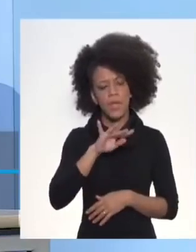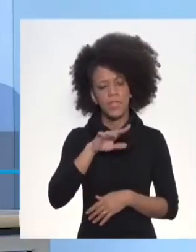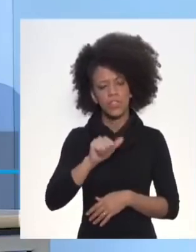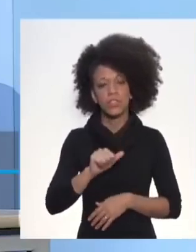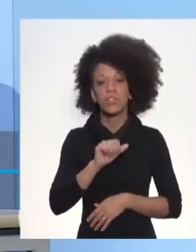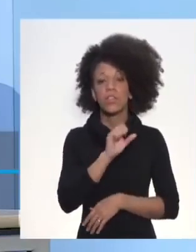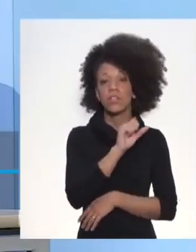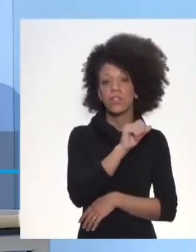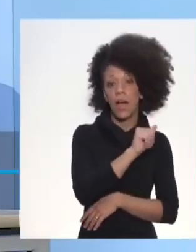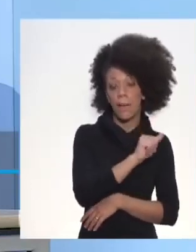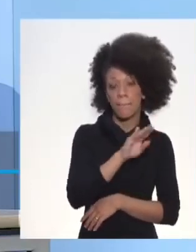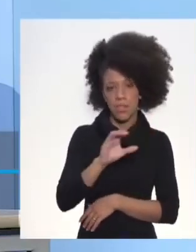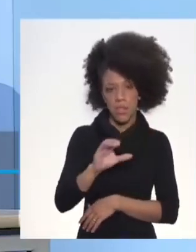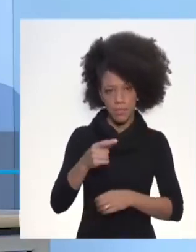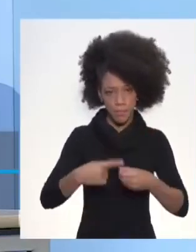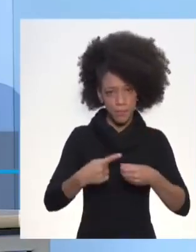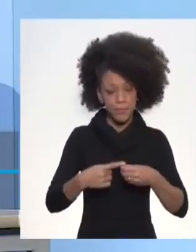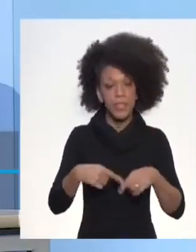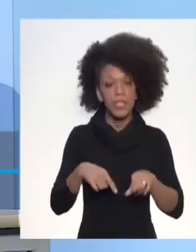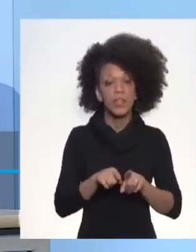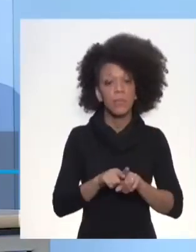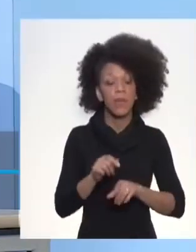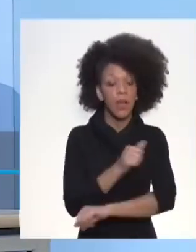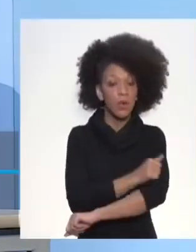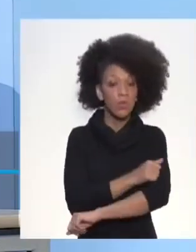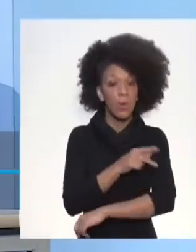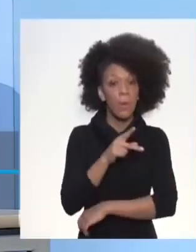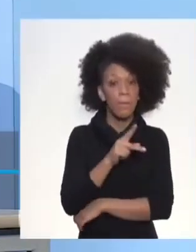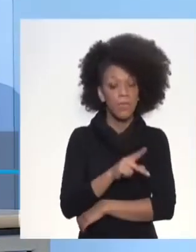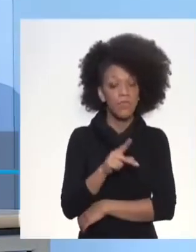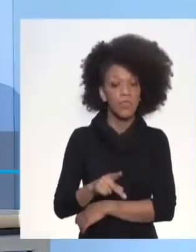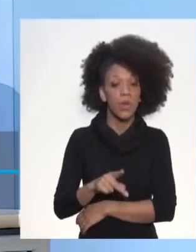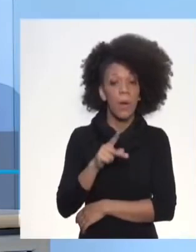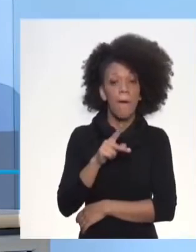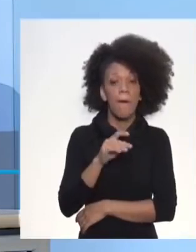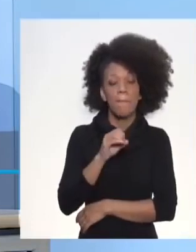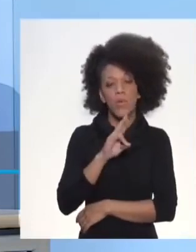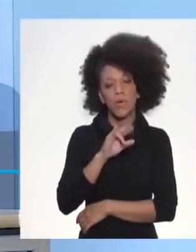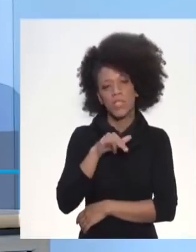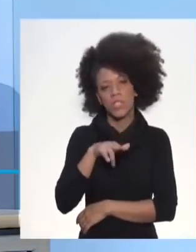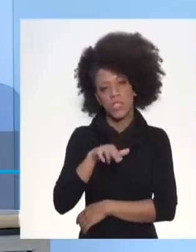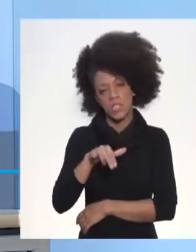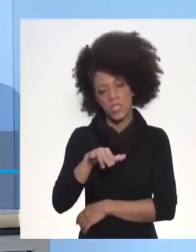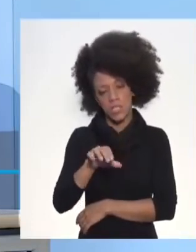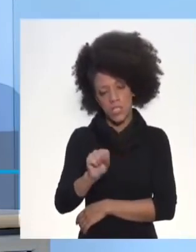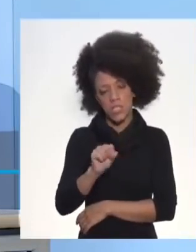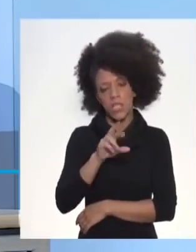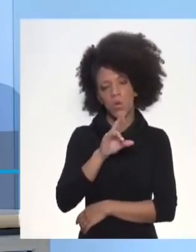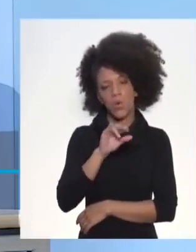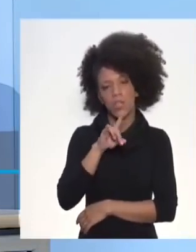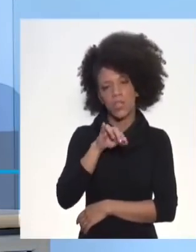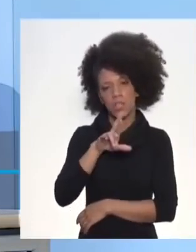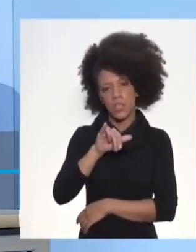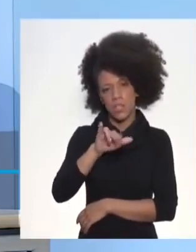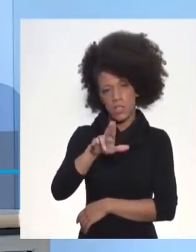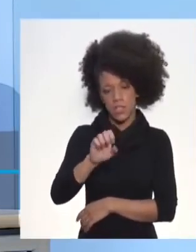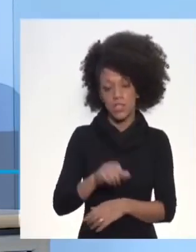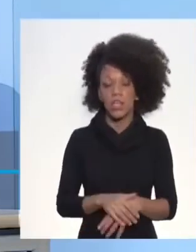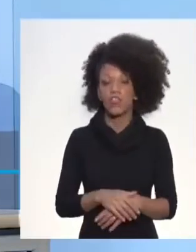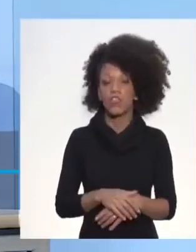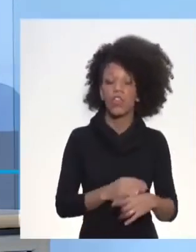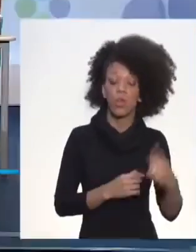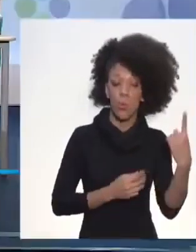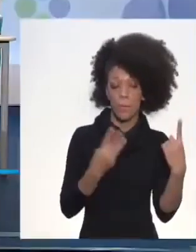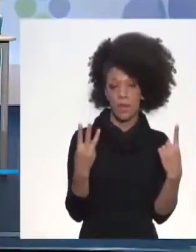Campo. Legal. E os alunos da escola estadual Professor Porcino Rodrigues também, dizendo que são iguais a 1 para